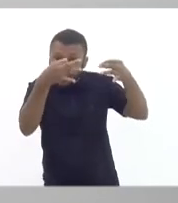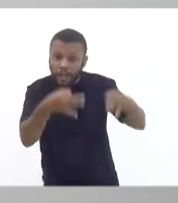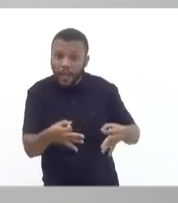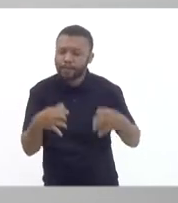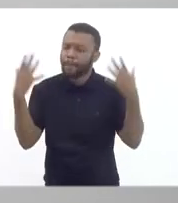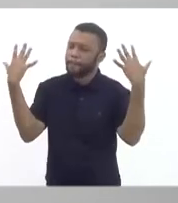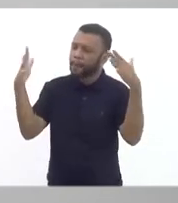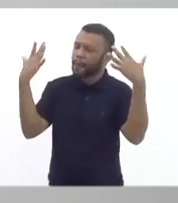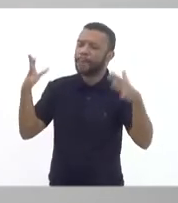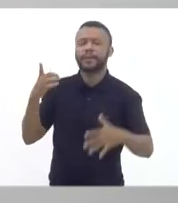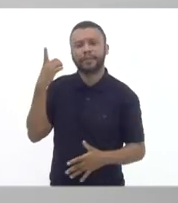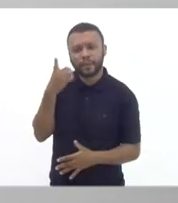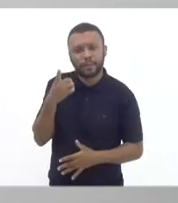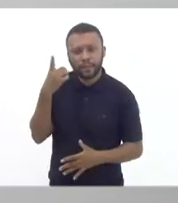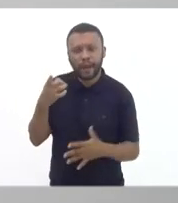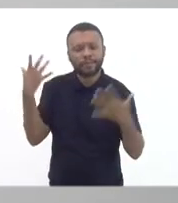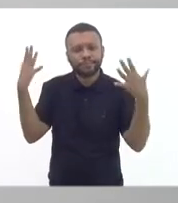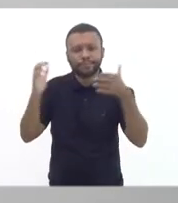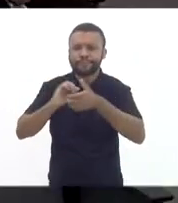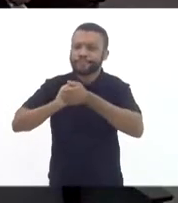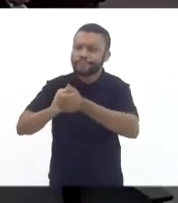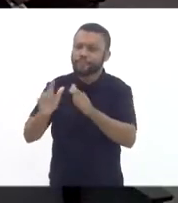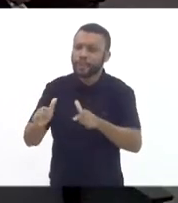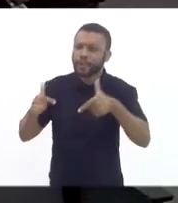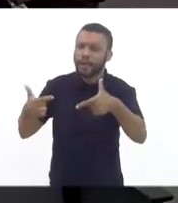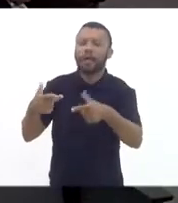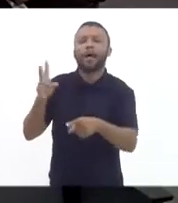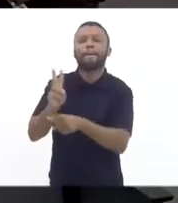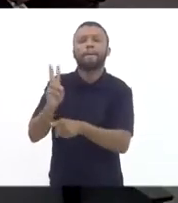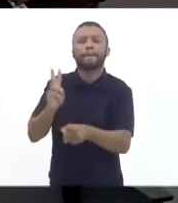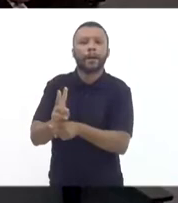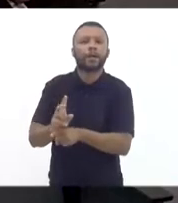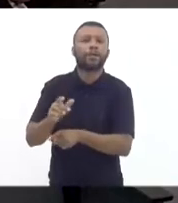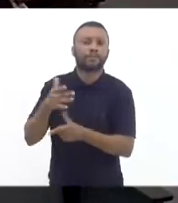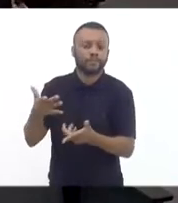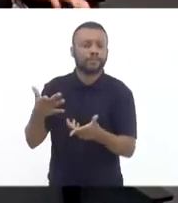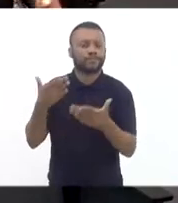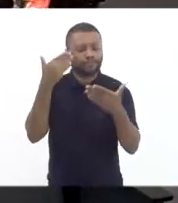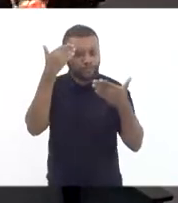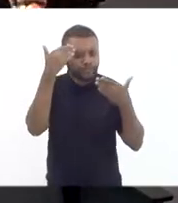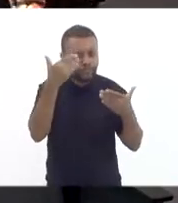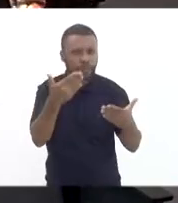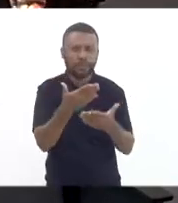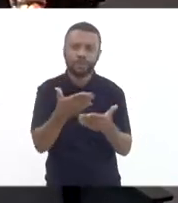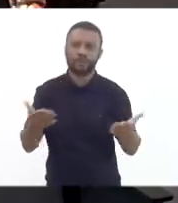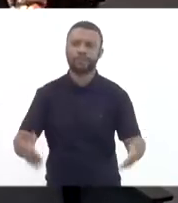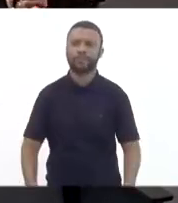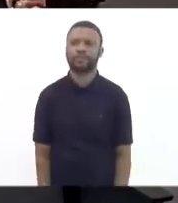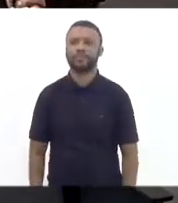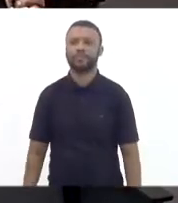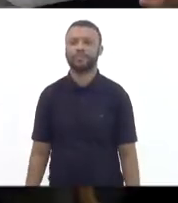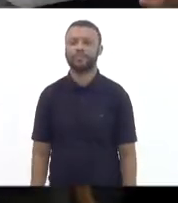deputado. Muito parabéns, deputado, que está fazendo por pelo mais. Muito obrigado a todos aí, tá?